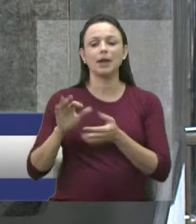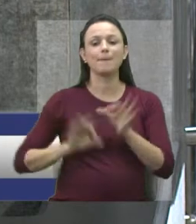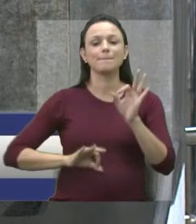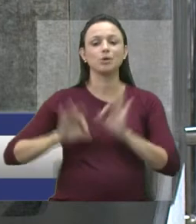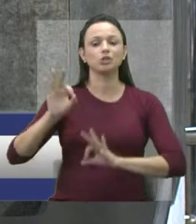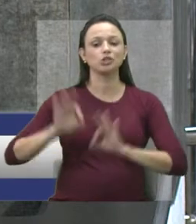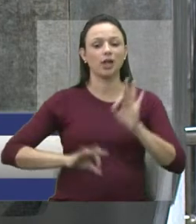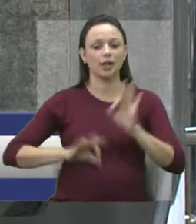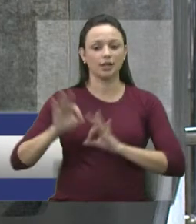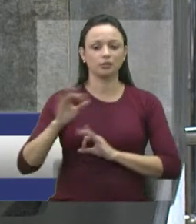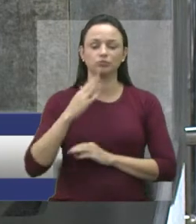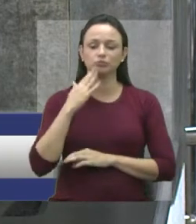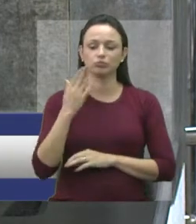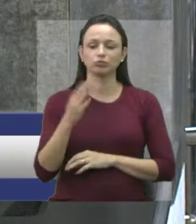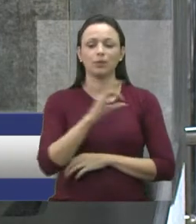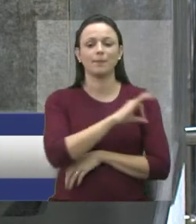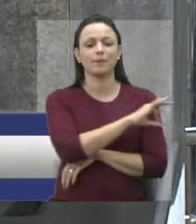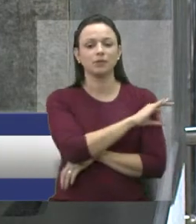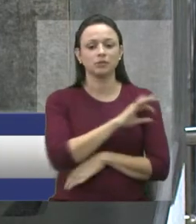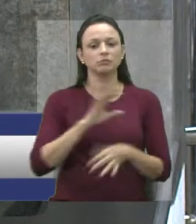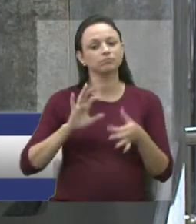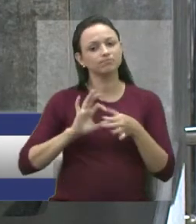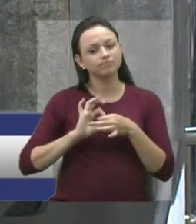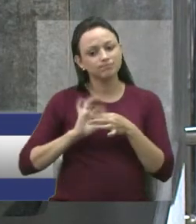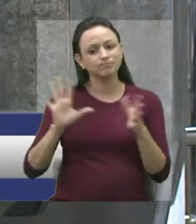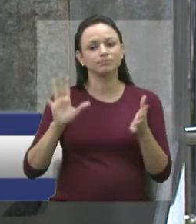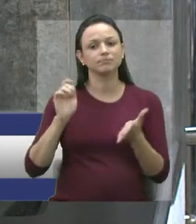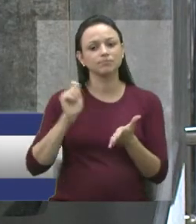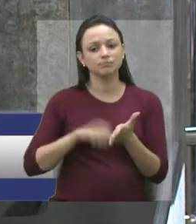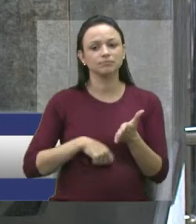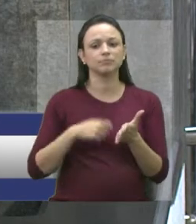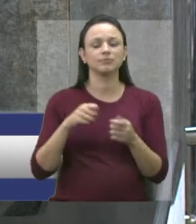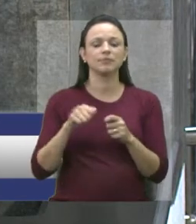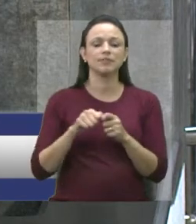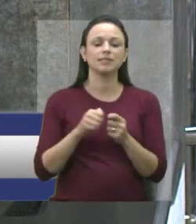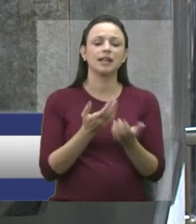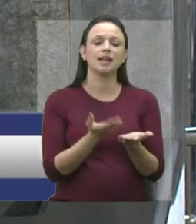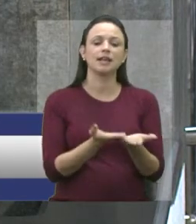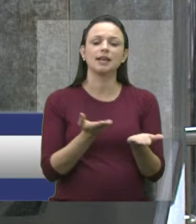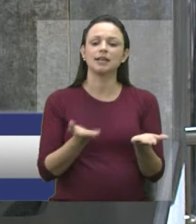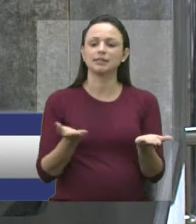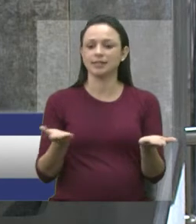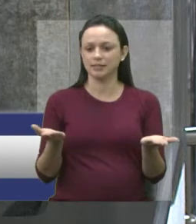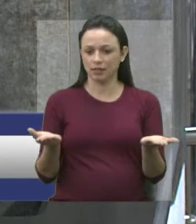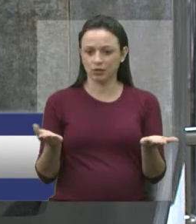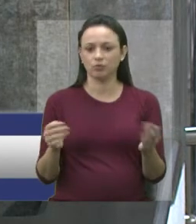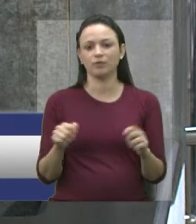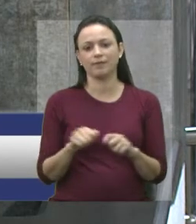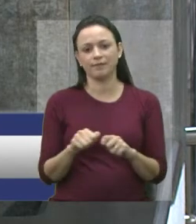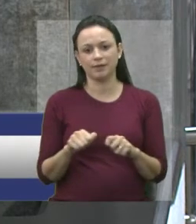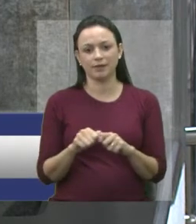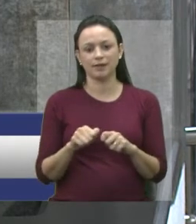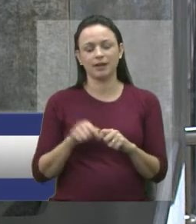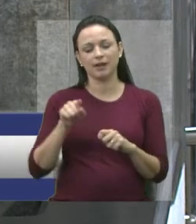pedindo inclusive ao prefeito autorização para a abertura de licitação para que seja feito ali